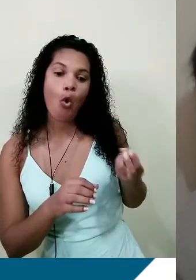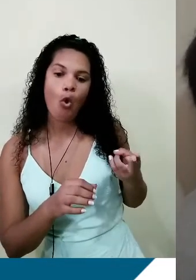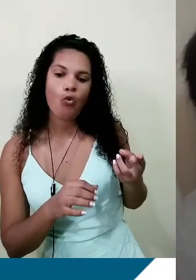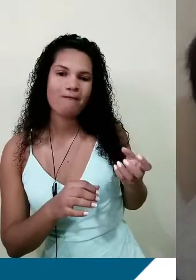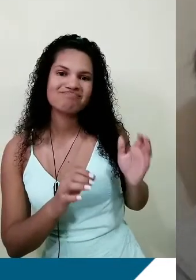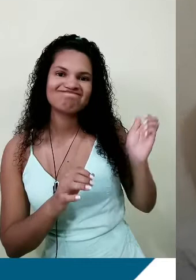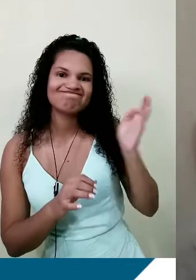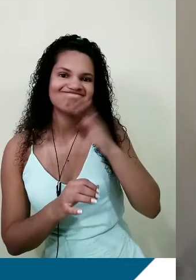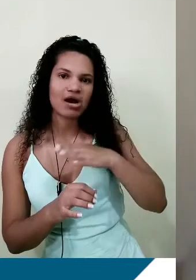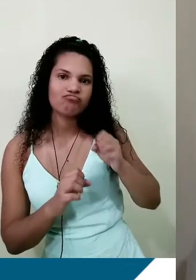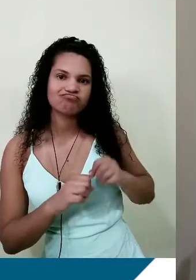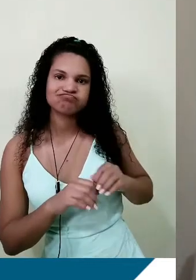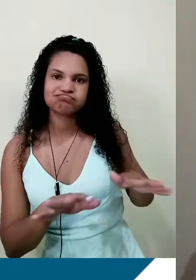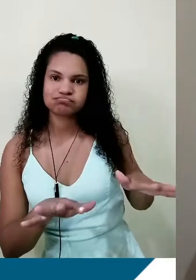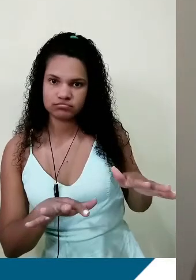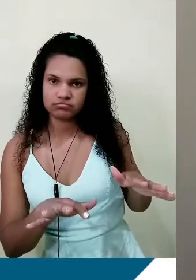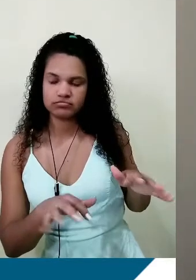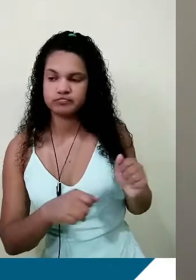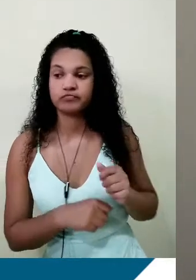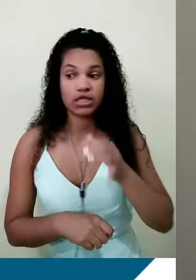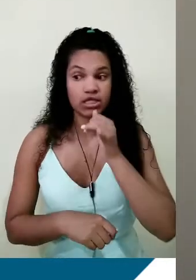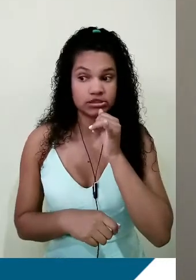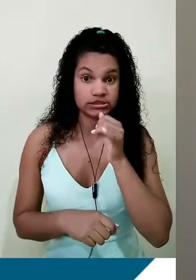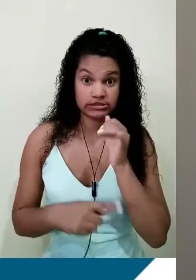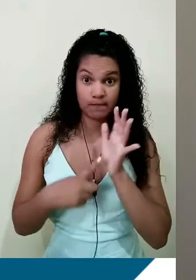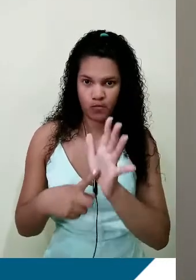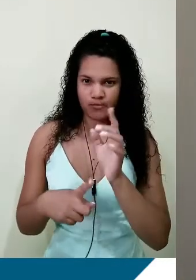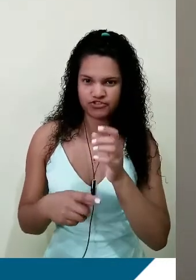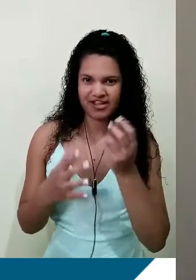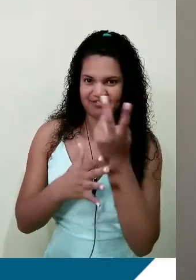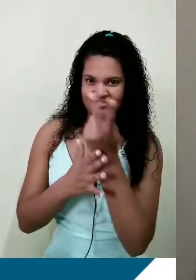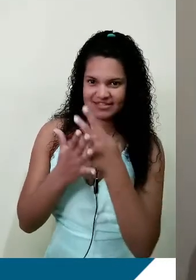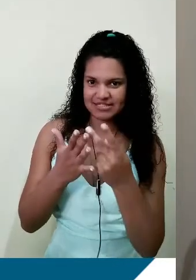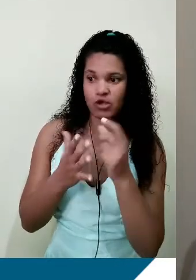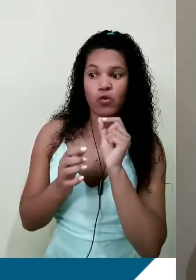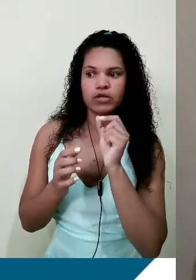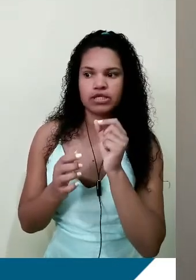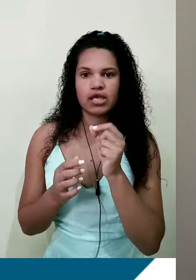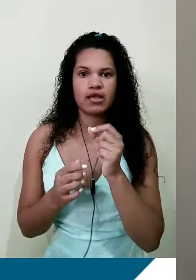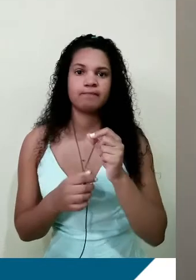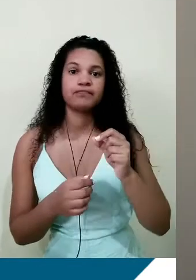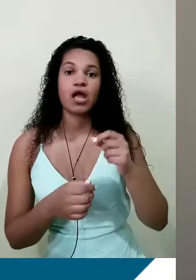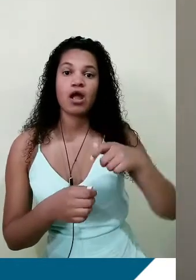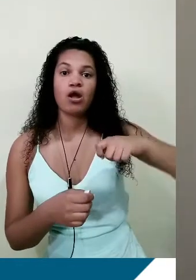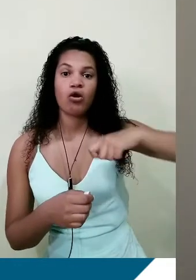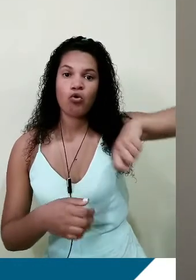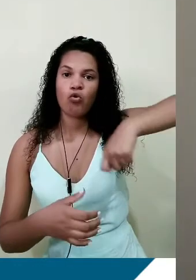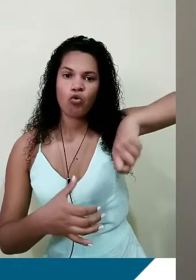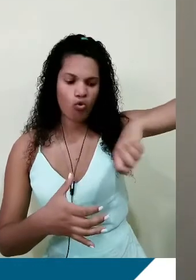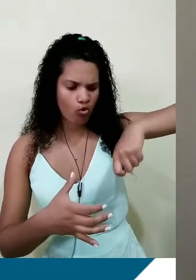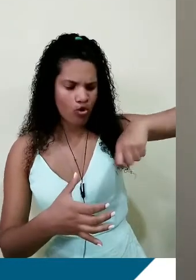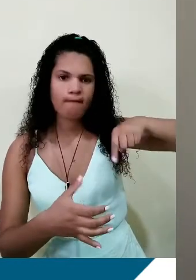térmico. O exemplo que eu desenhei aqui para a gente é o exemplo da colher de pau. Por que quando a gente vai fazer calda